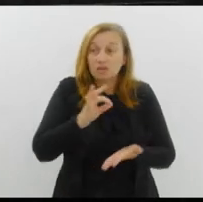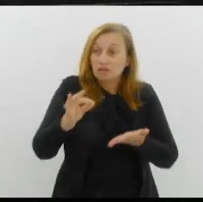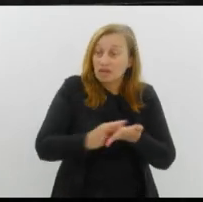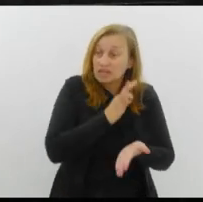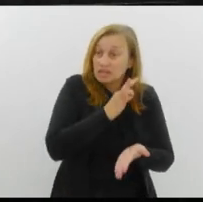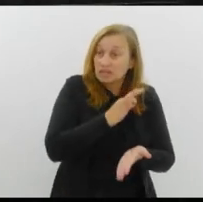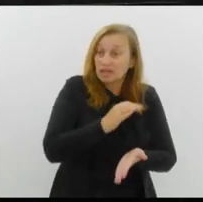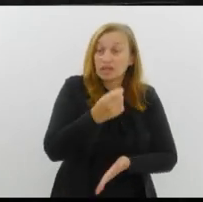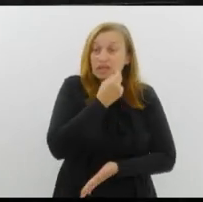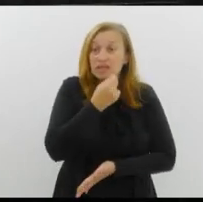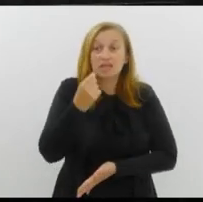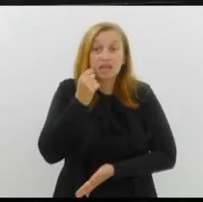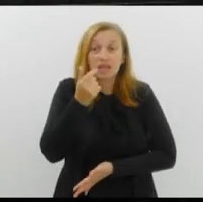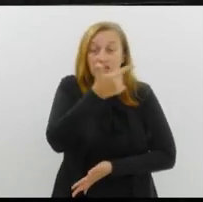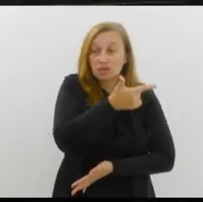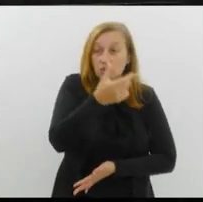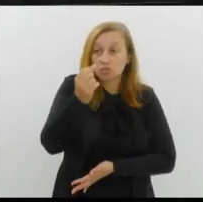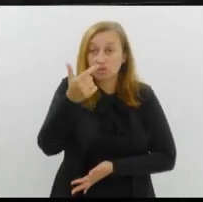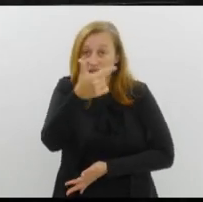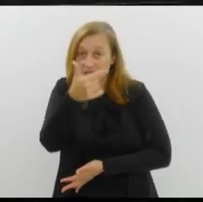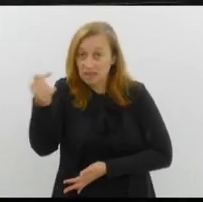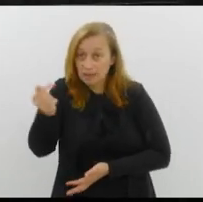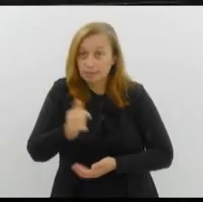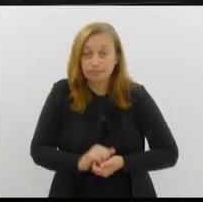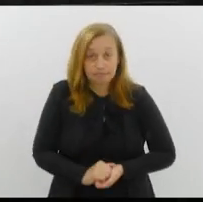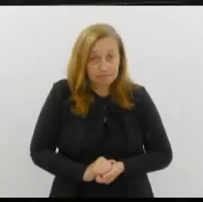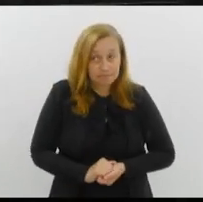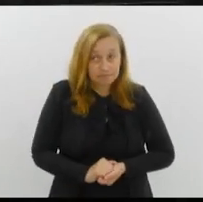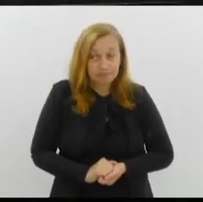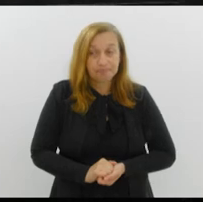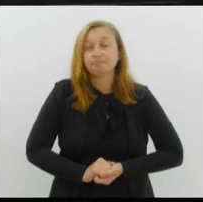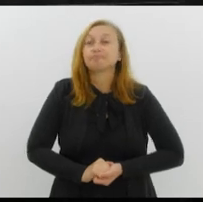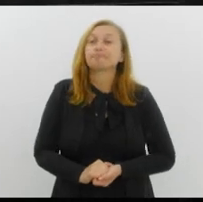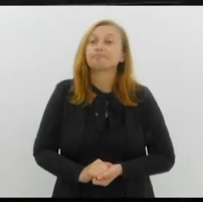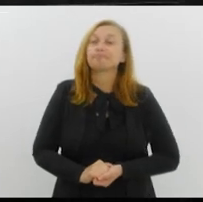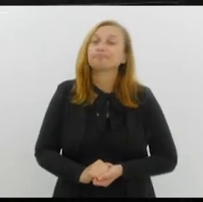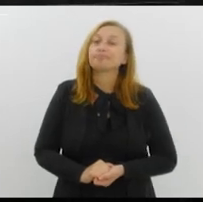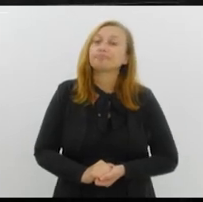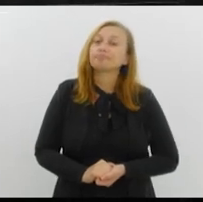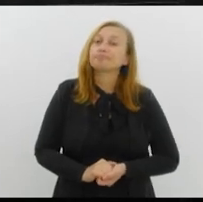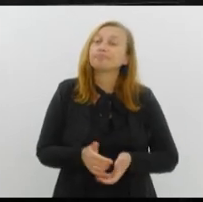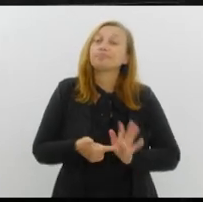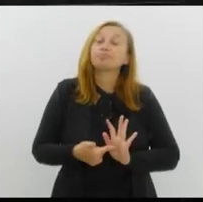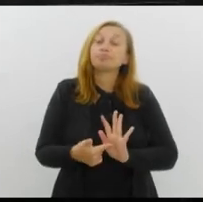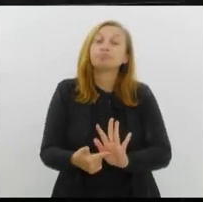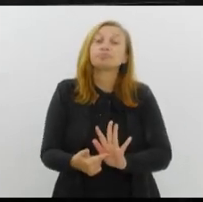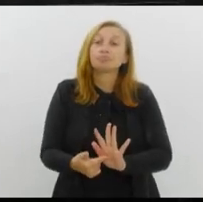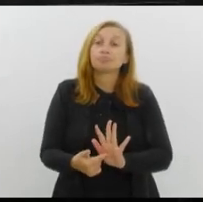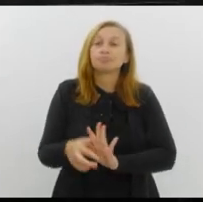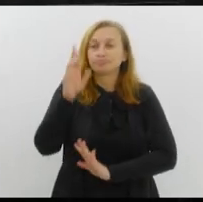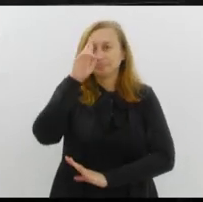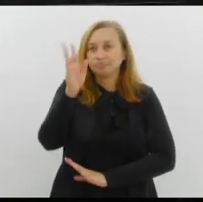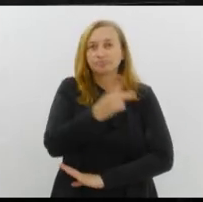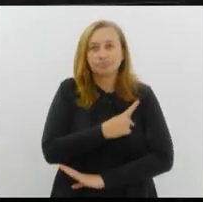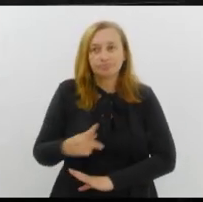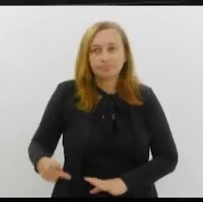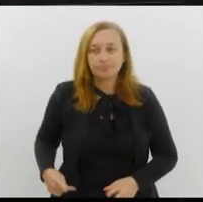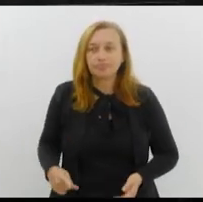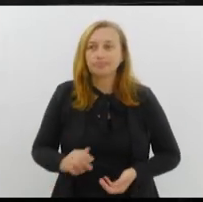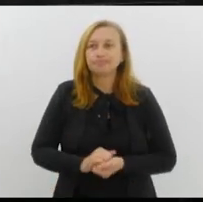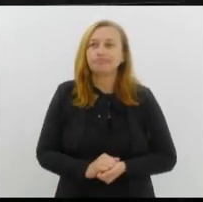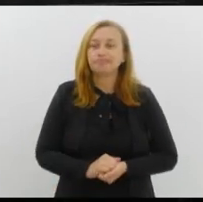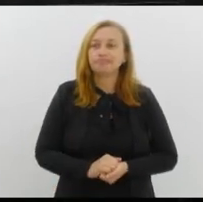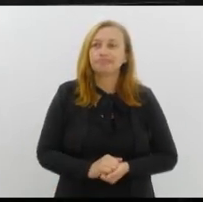de 2017. E lá demonstramos, senhora presidente, que